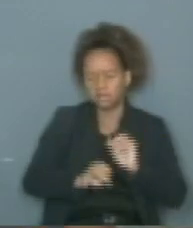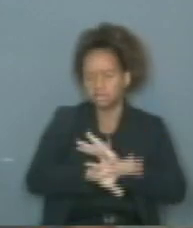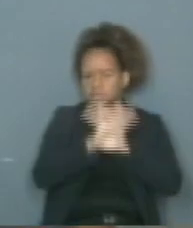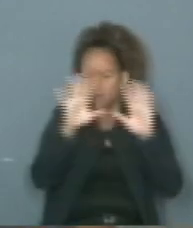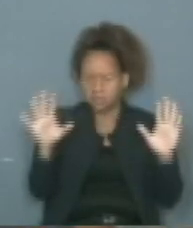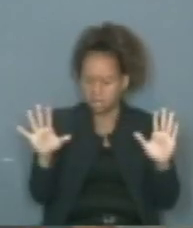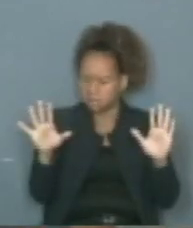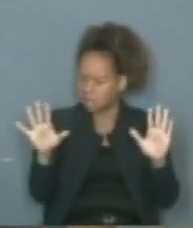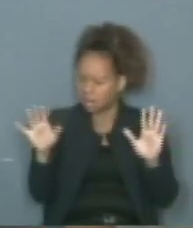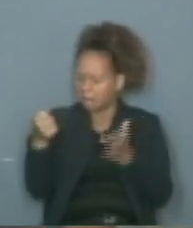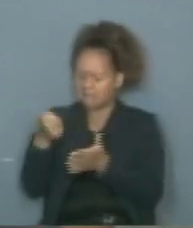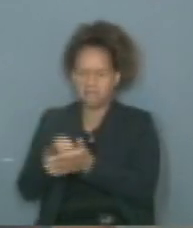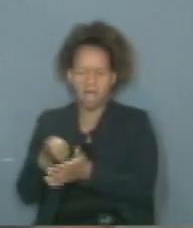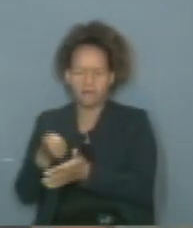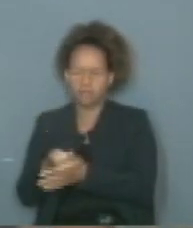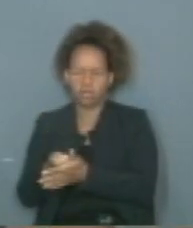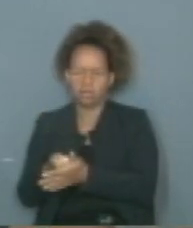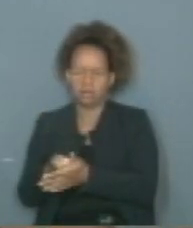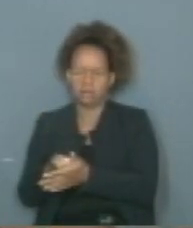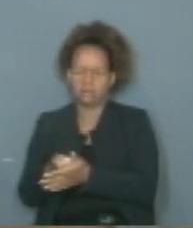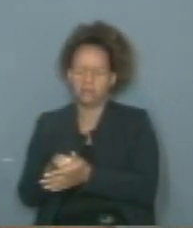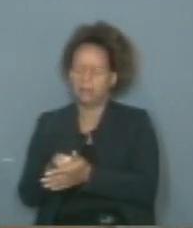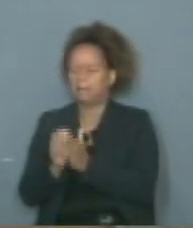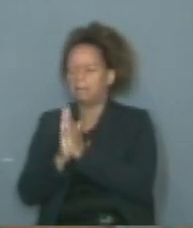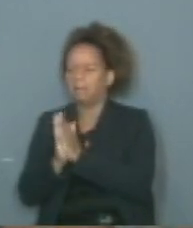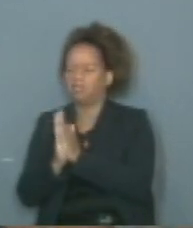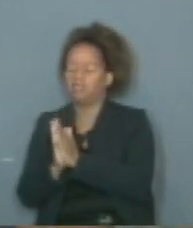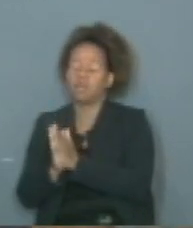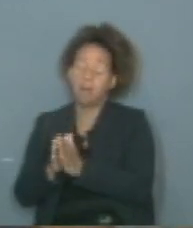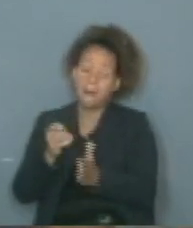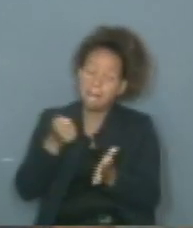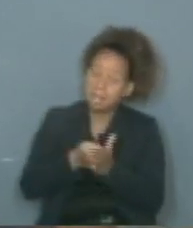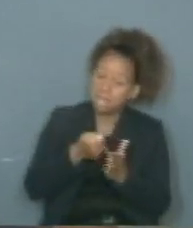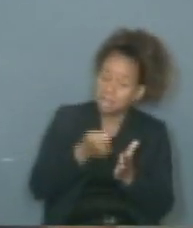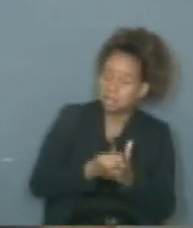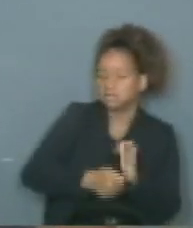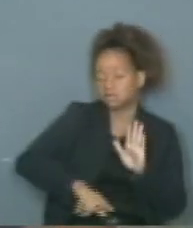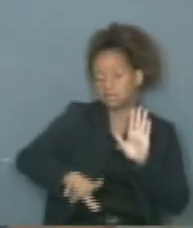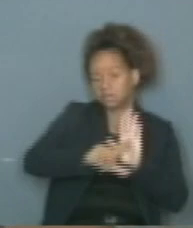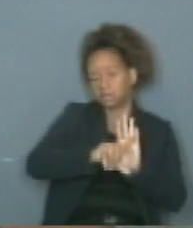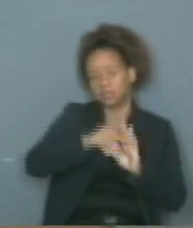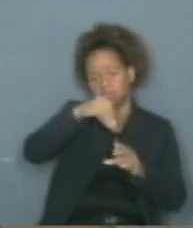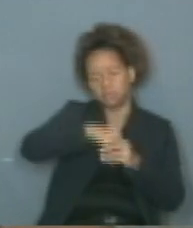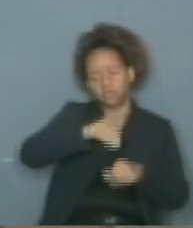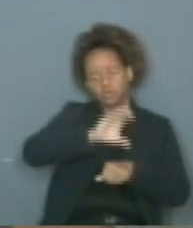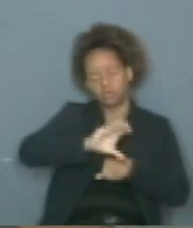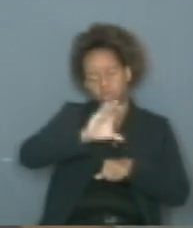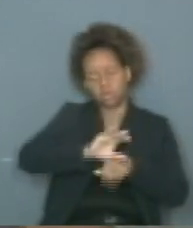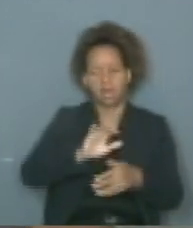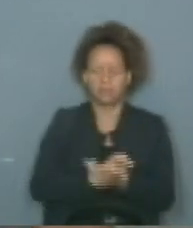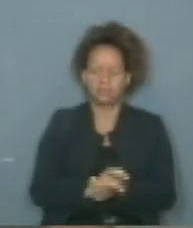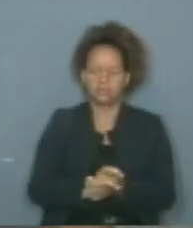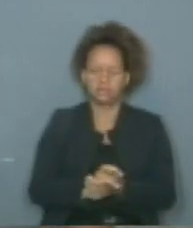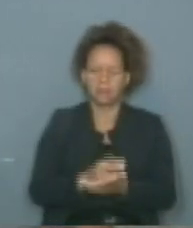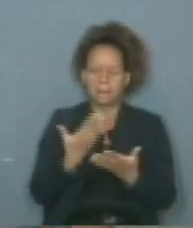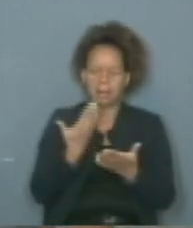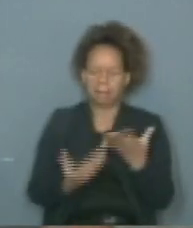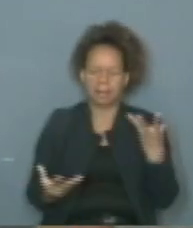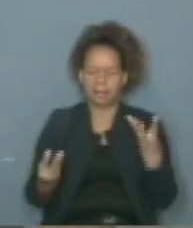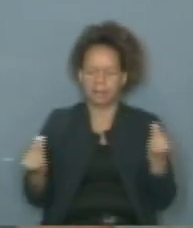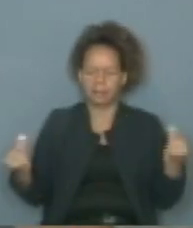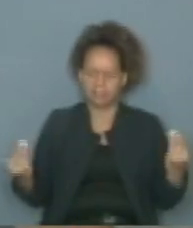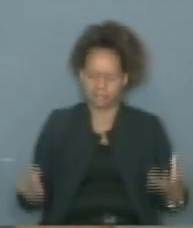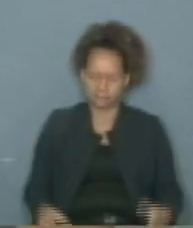é favor, é uma obrigação legal e constitucional. A gente não pode perder essa